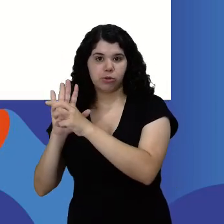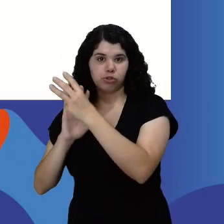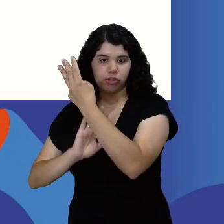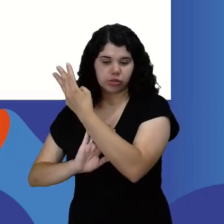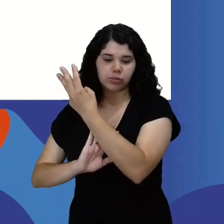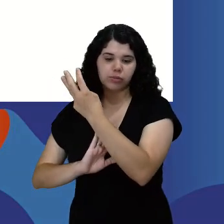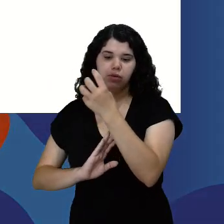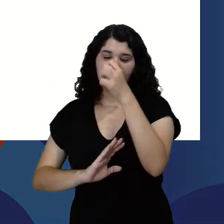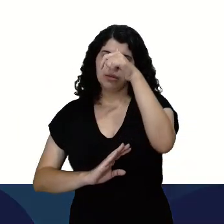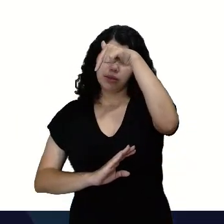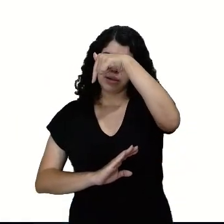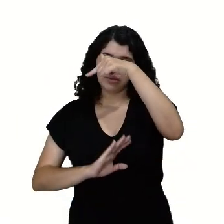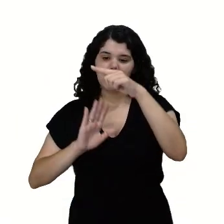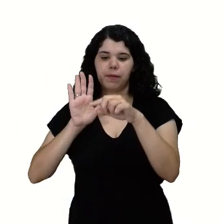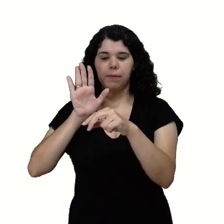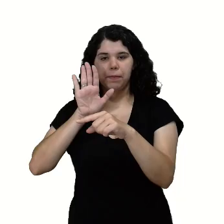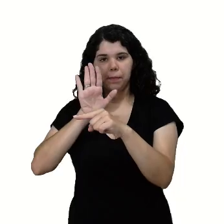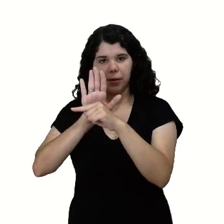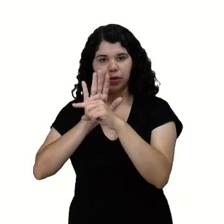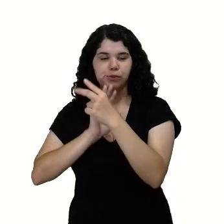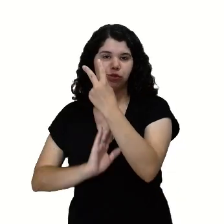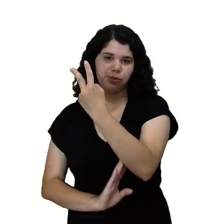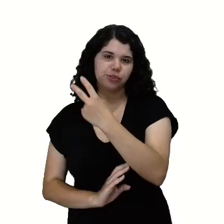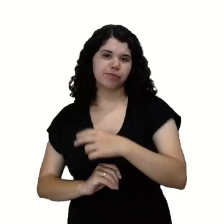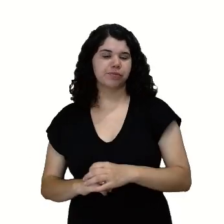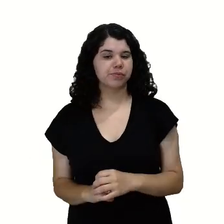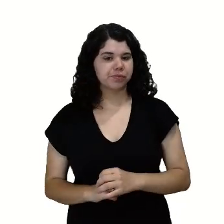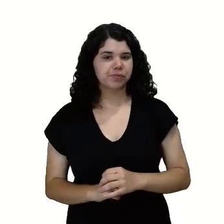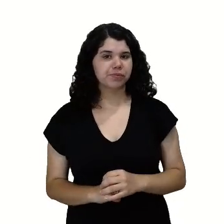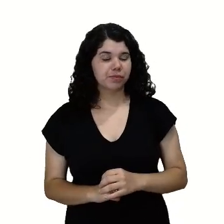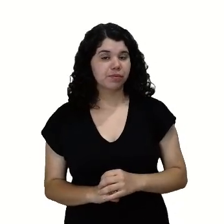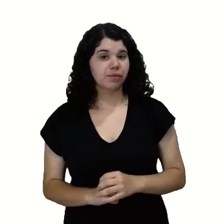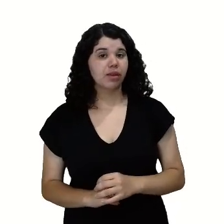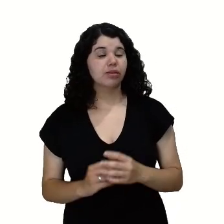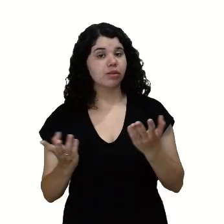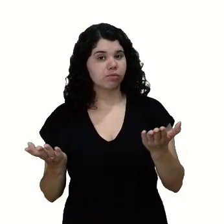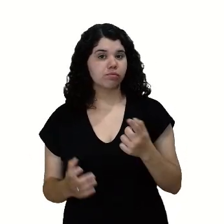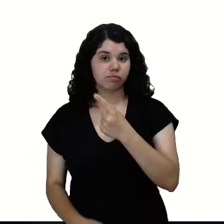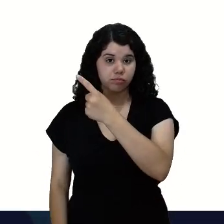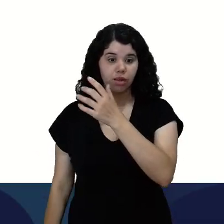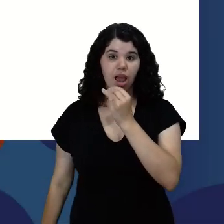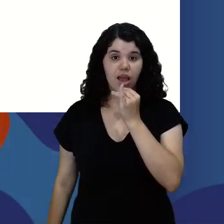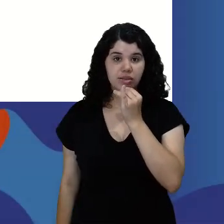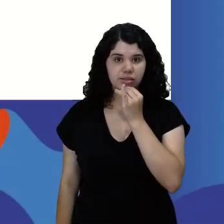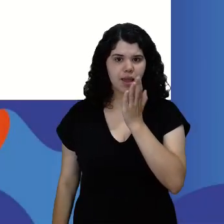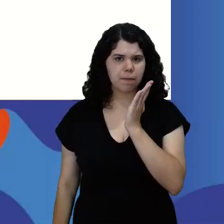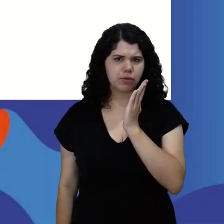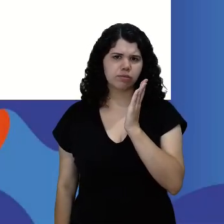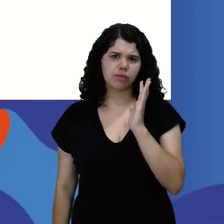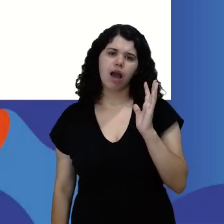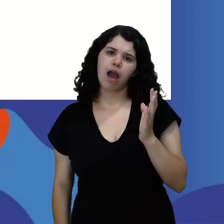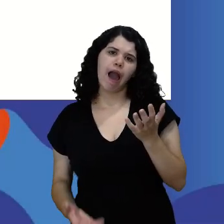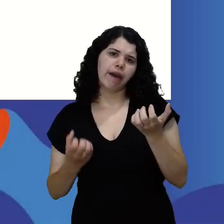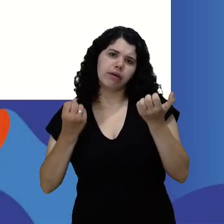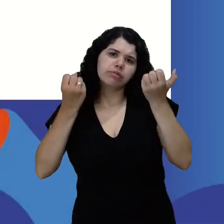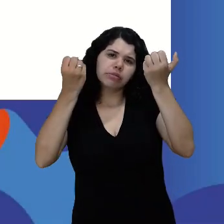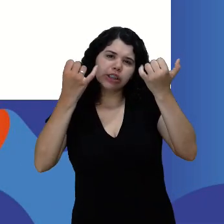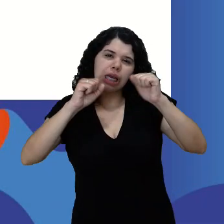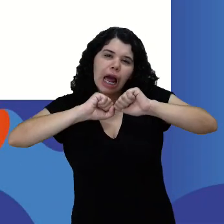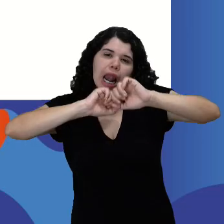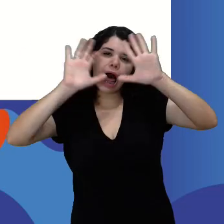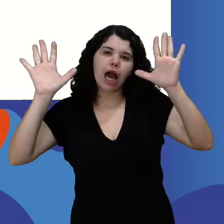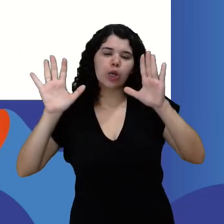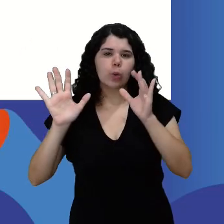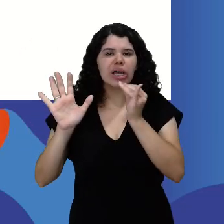3 e a letra Q vale menos 2, ok? Então, esse exemplo é muito parecido com a explicação que eu dei para